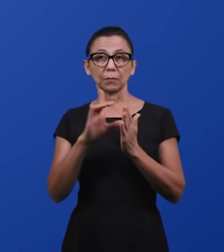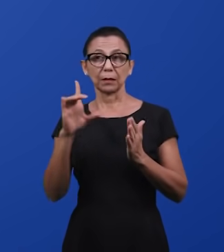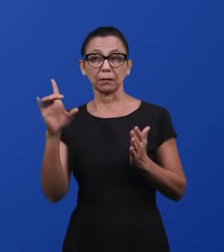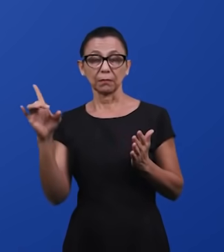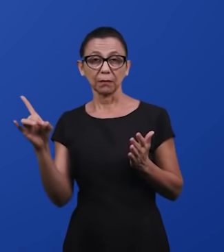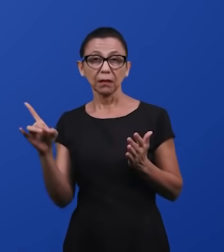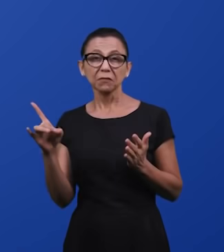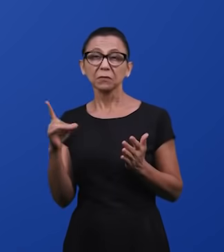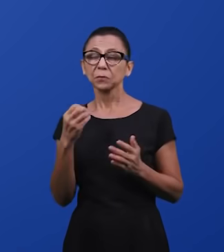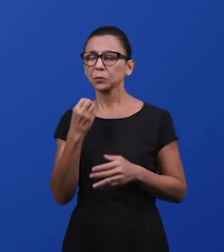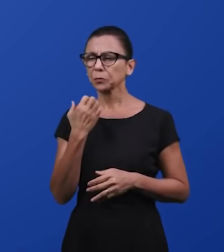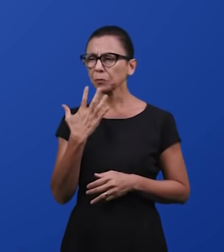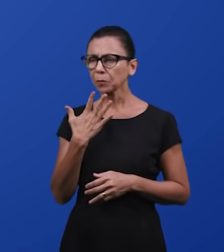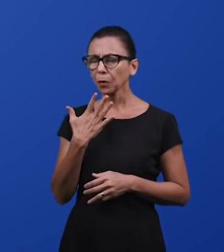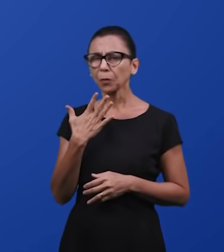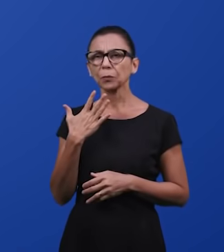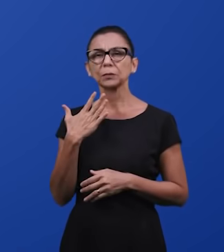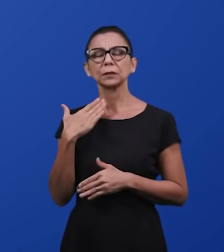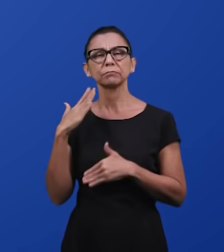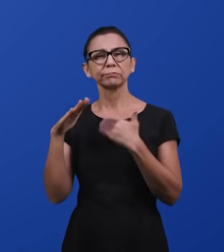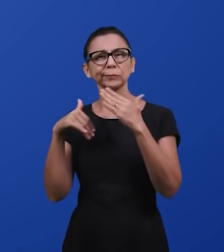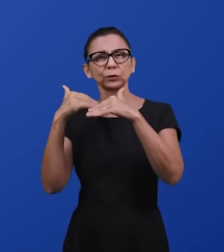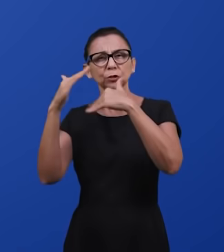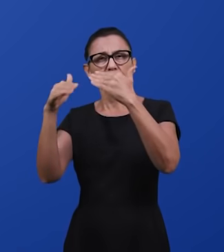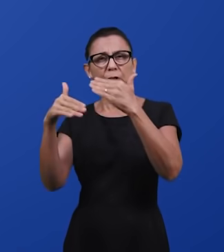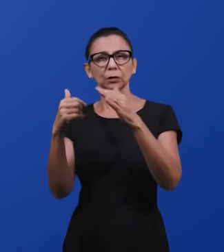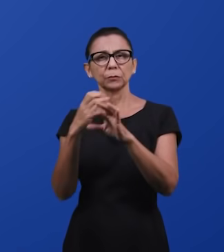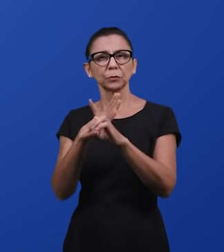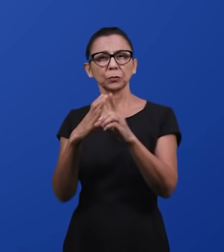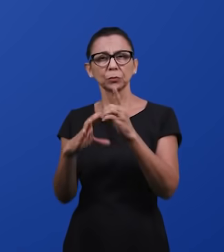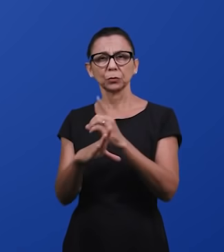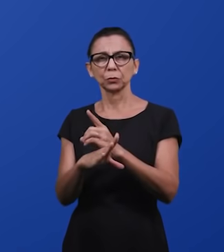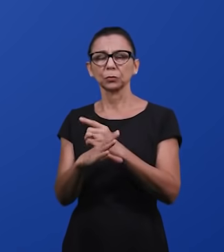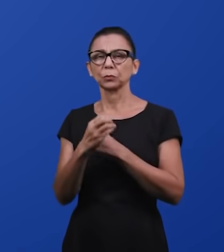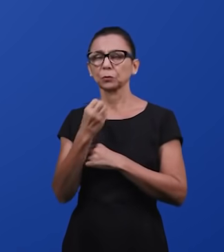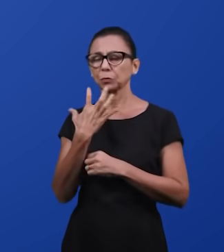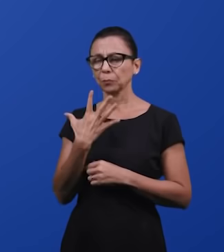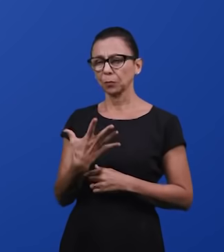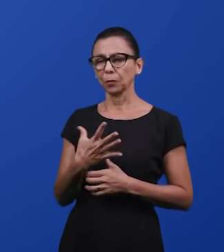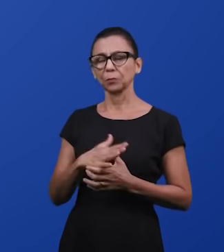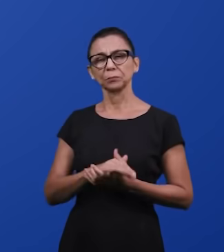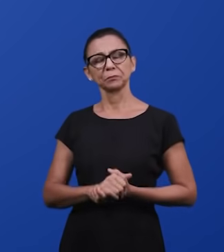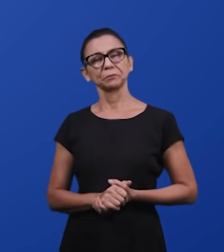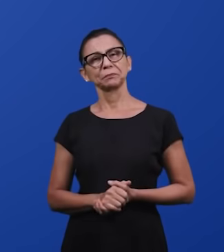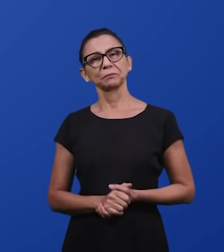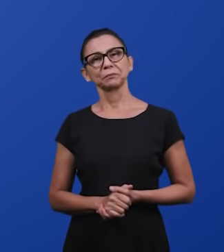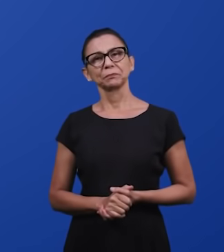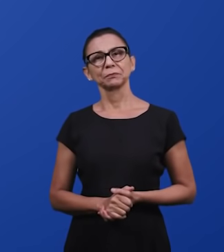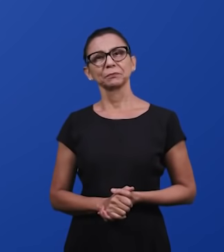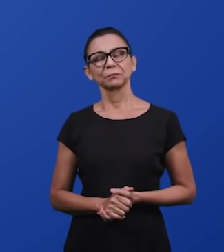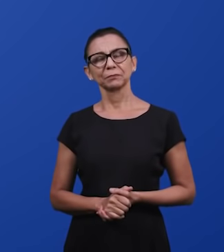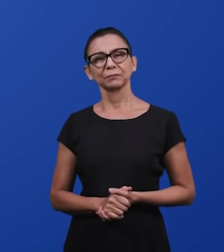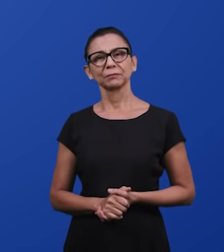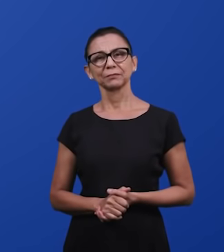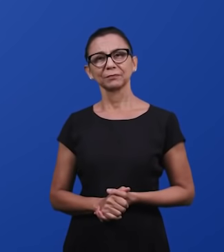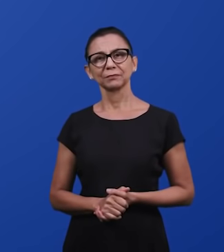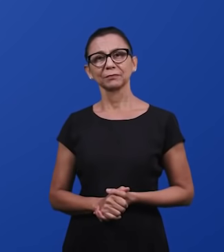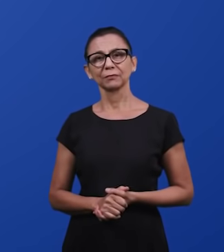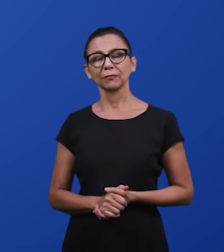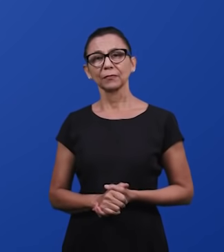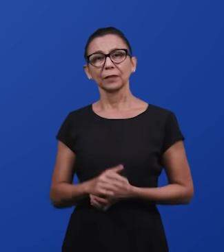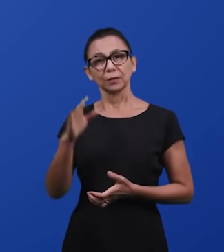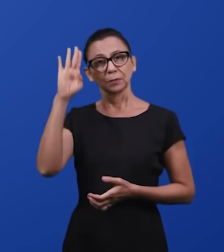palavra, o nosso culto de dinâmica, que é notória a participação de todos, de